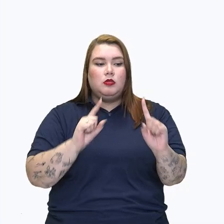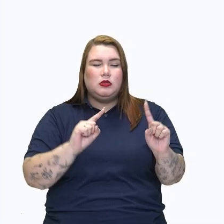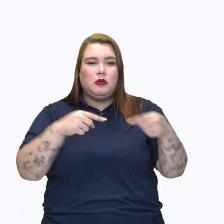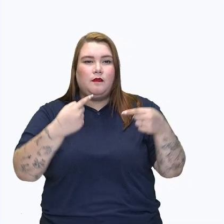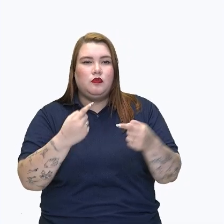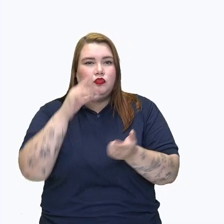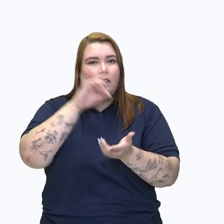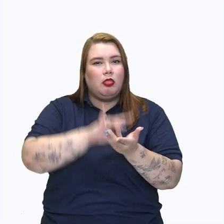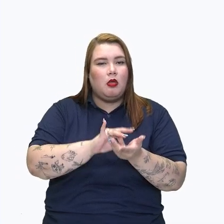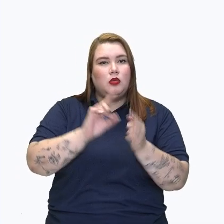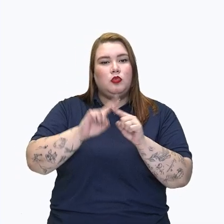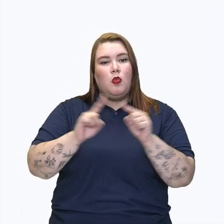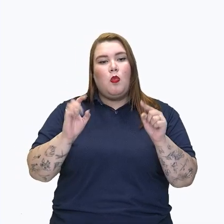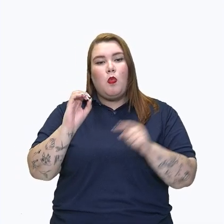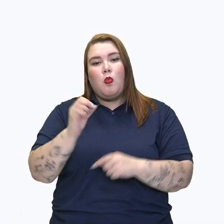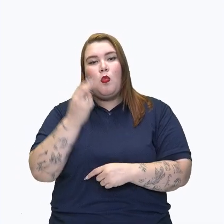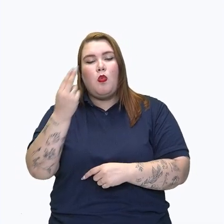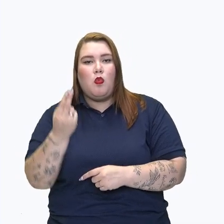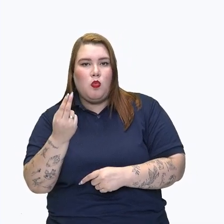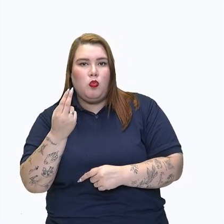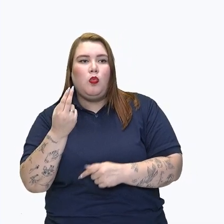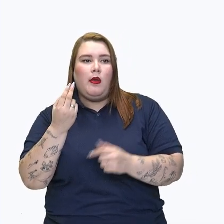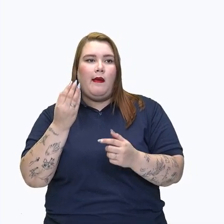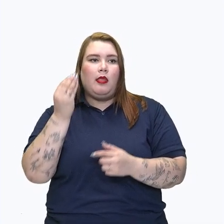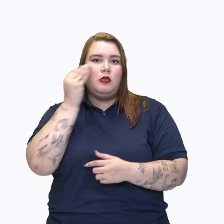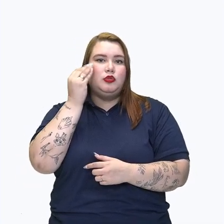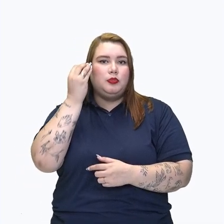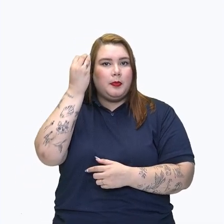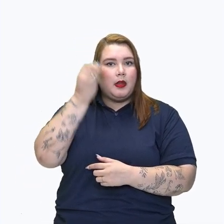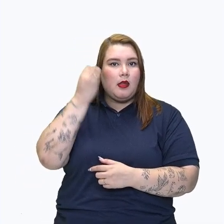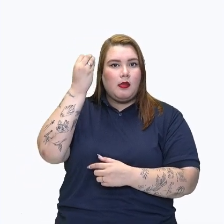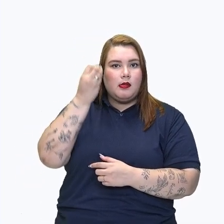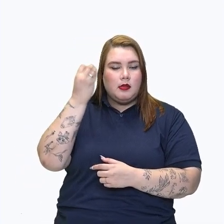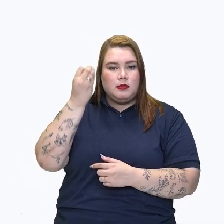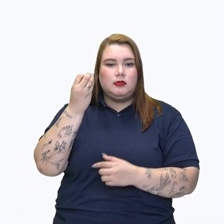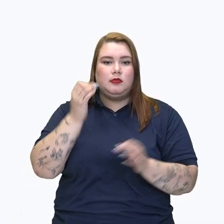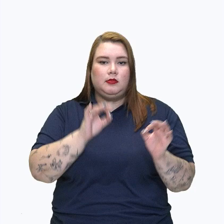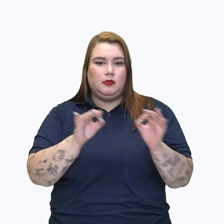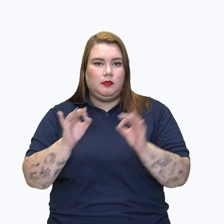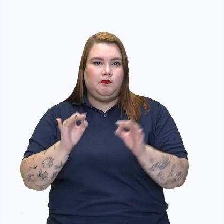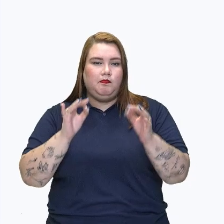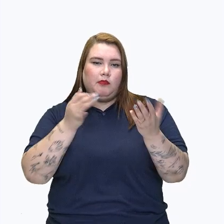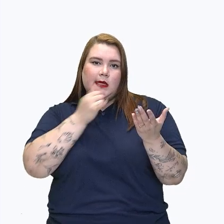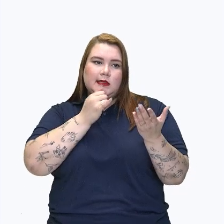reais ou simulados, né? Ou seja, ela parte dali da